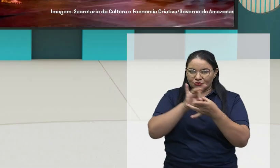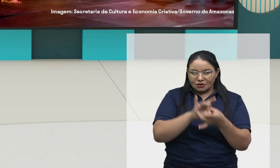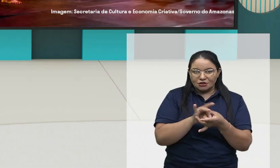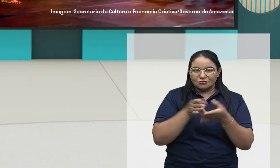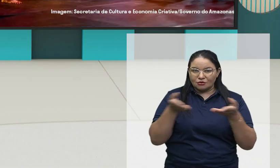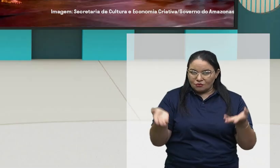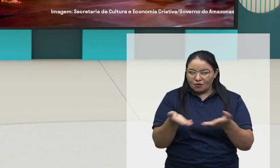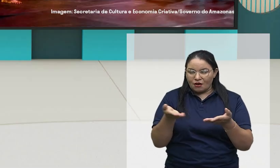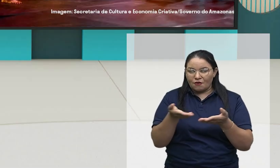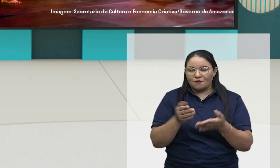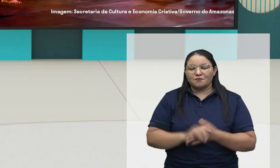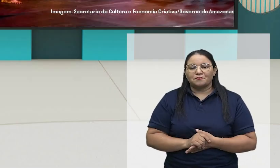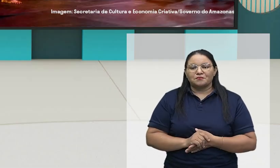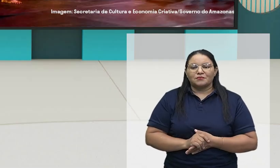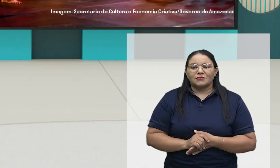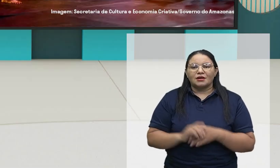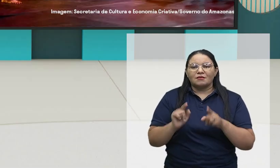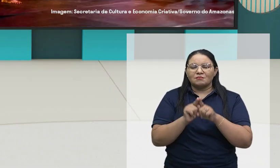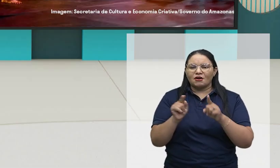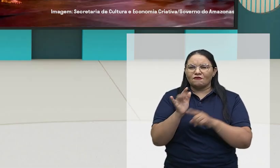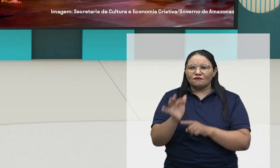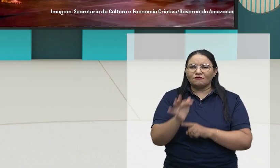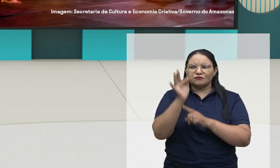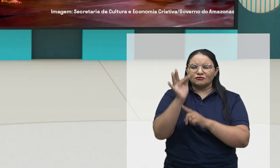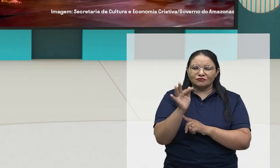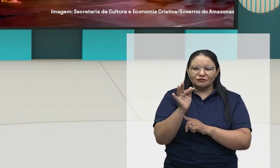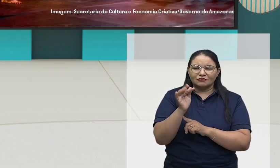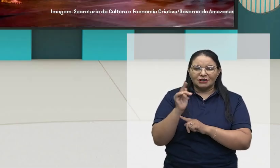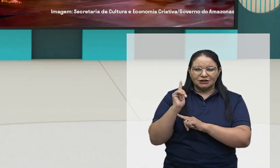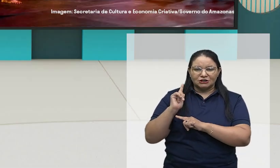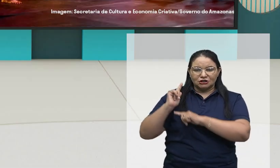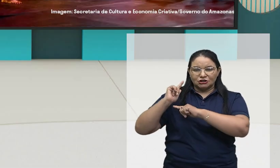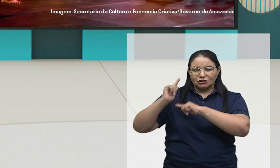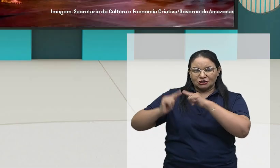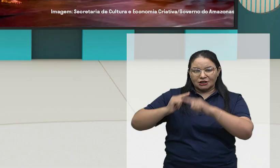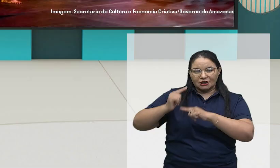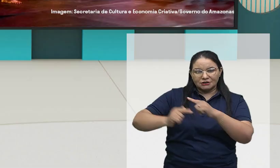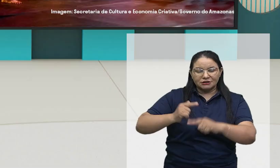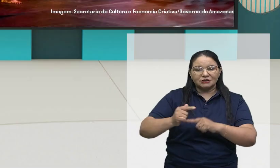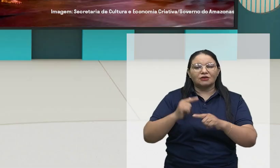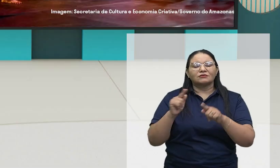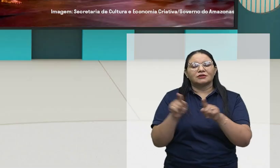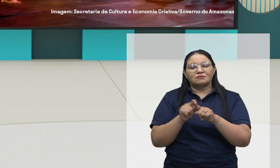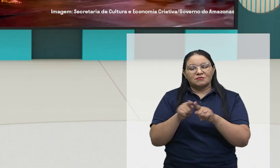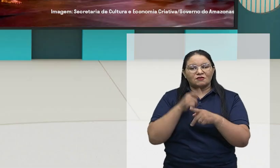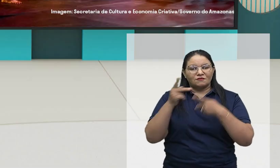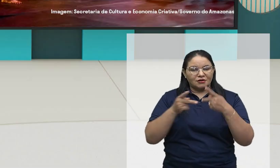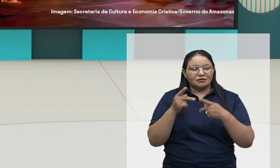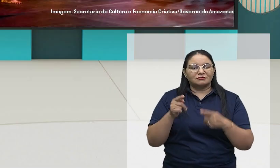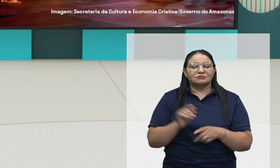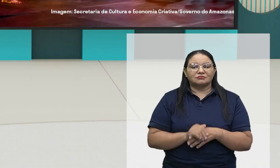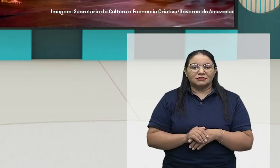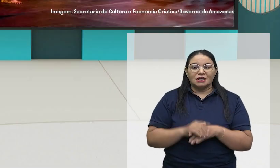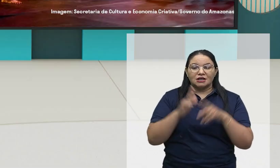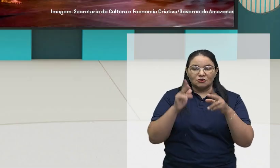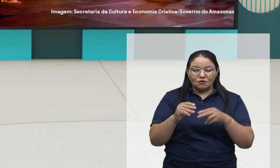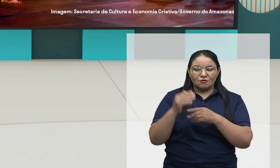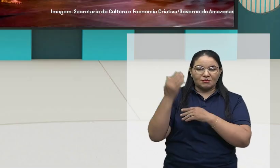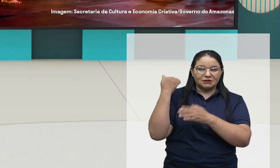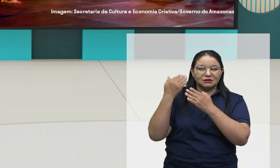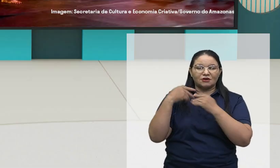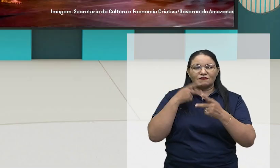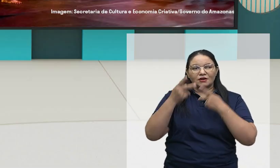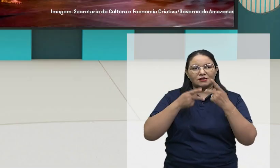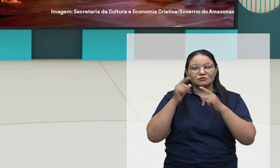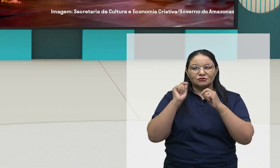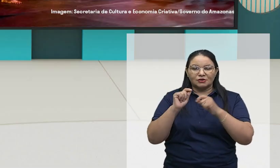Mas as futuras gerações vão dar um nome para isso, assim como nós fizemos, que chamamos de modernismo. Então, conseguem